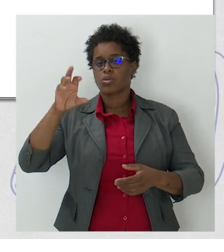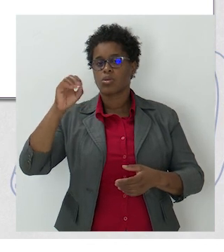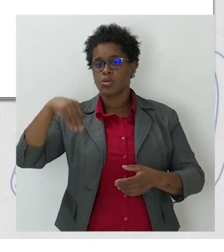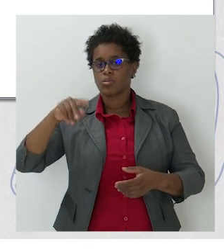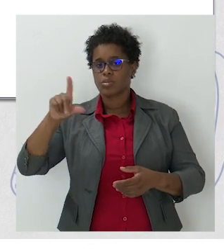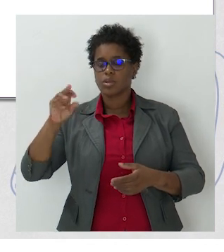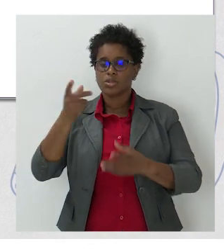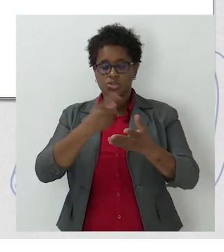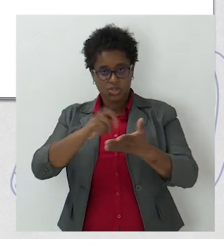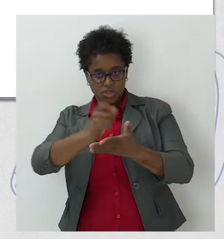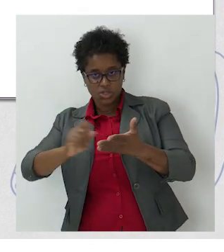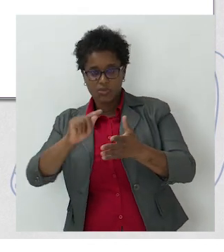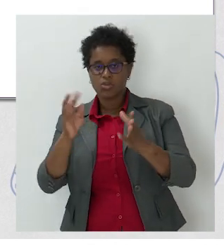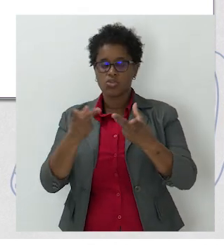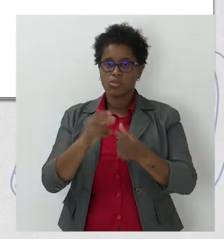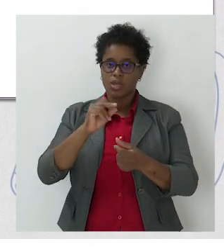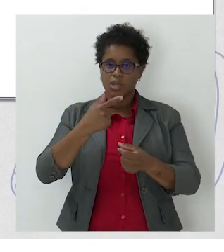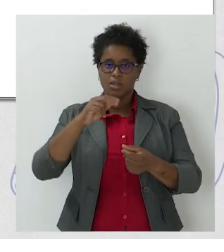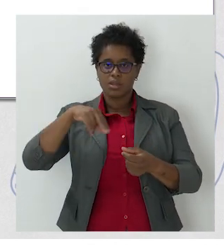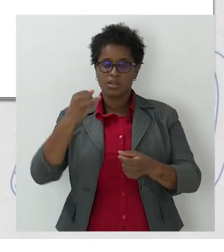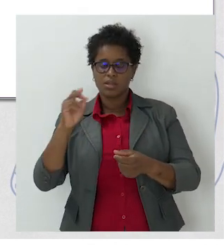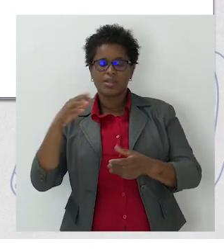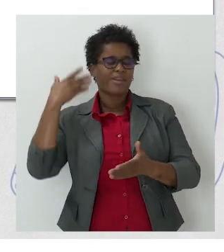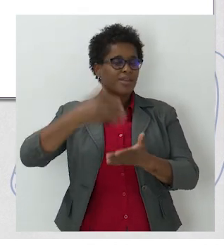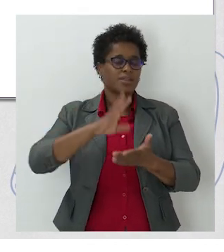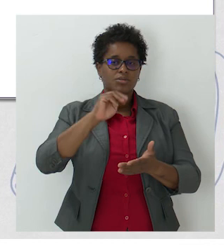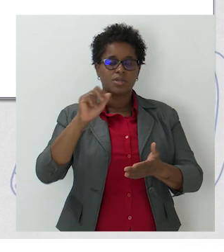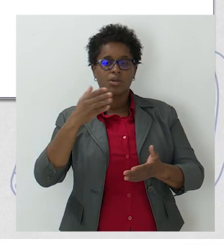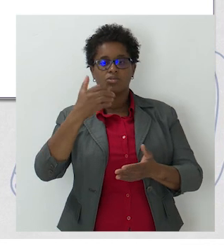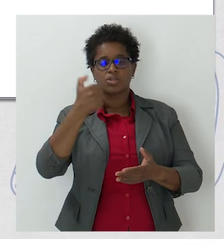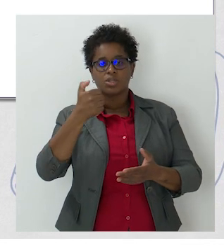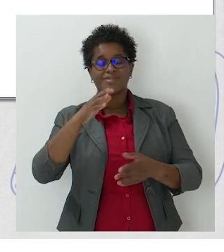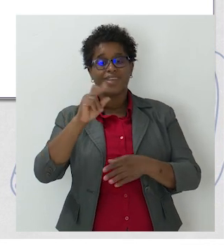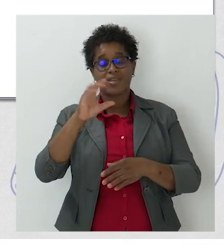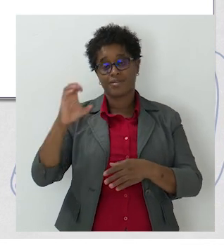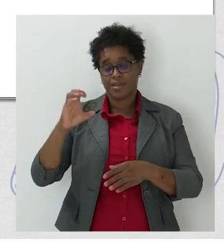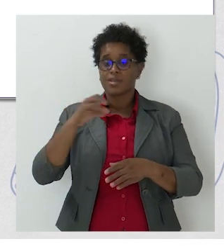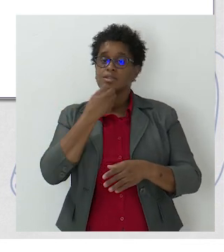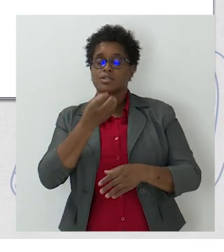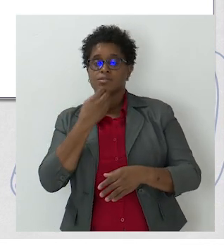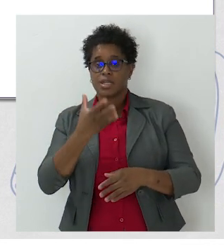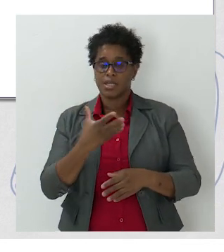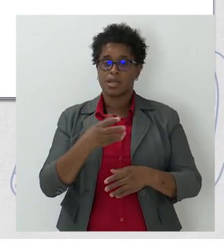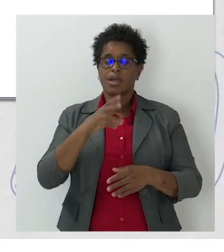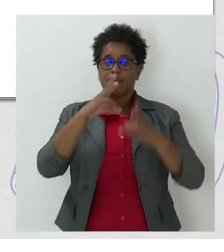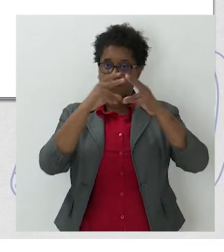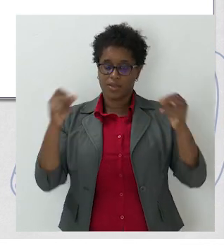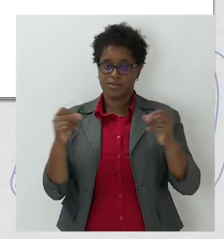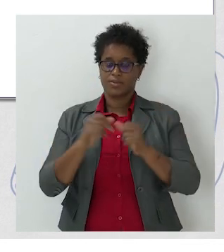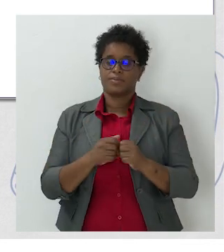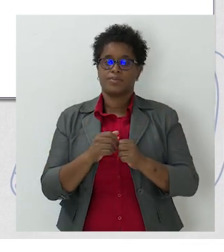a economia ateniense até o século V a.C. Explica a afirmação.